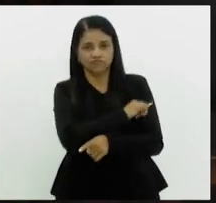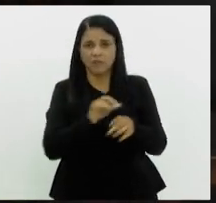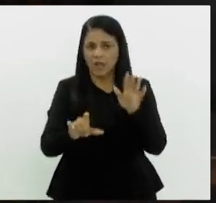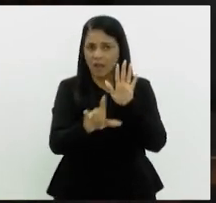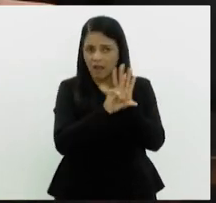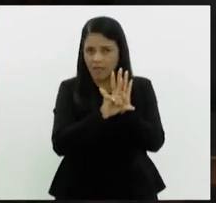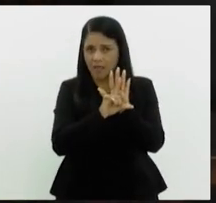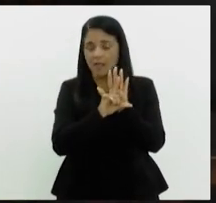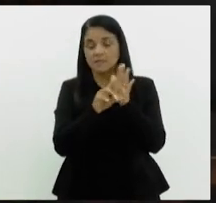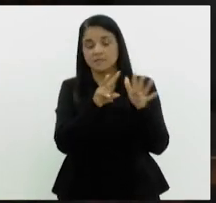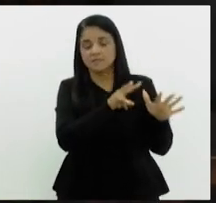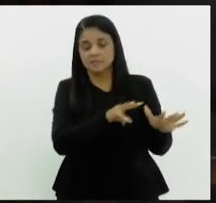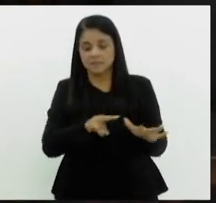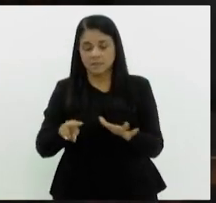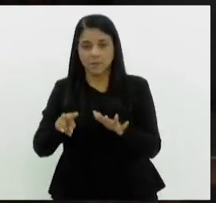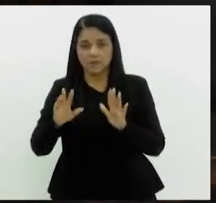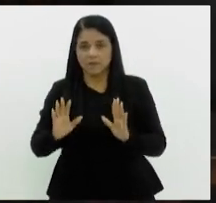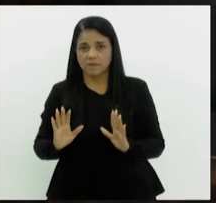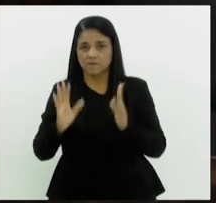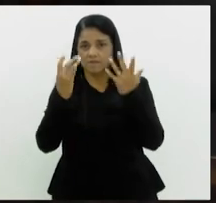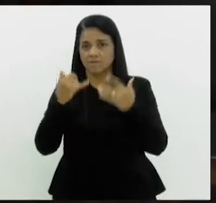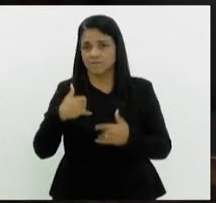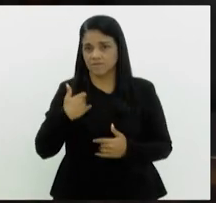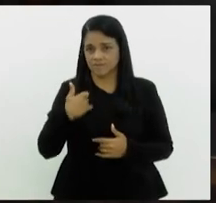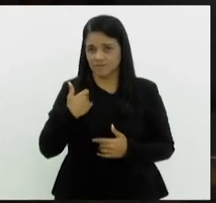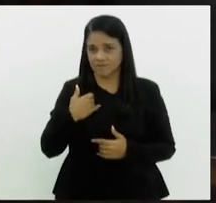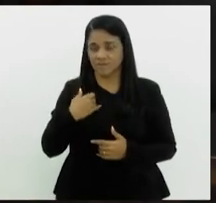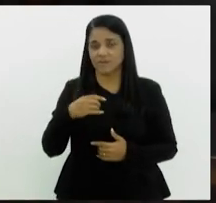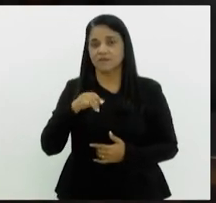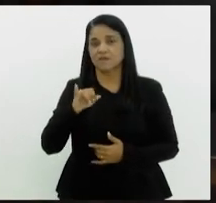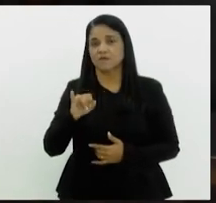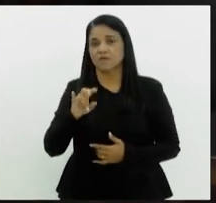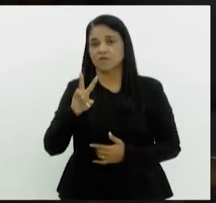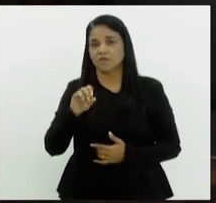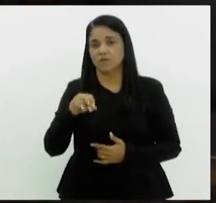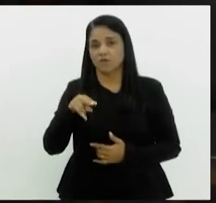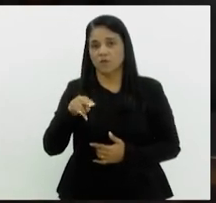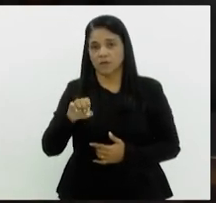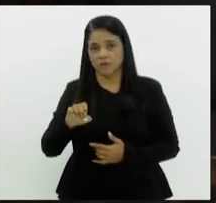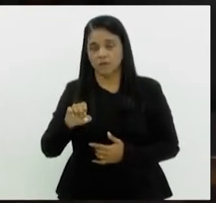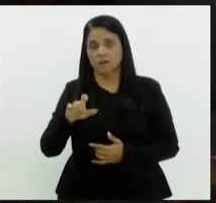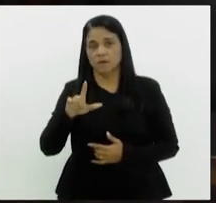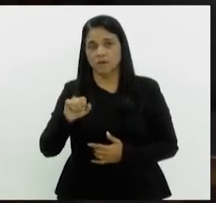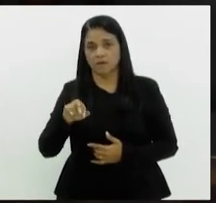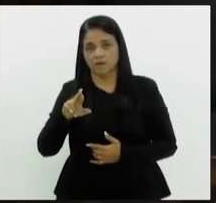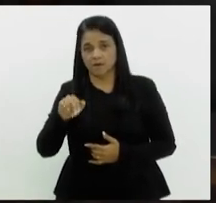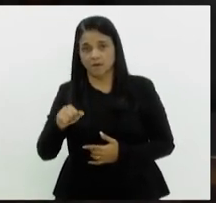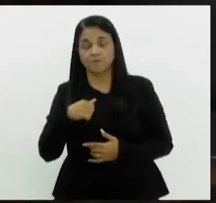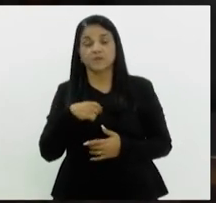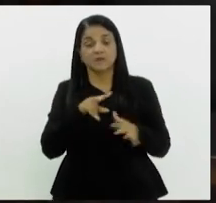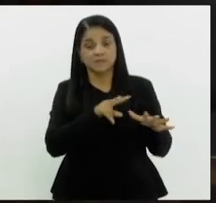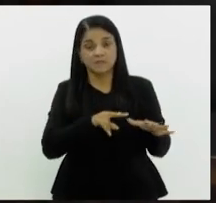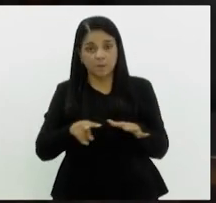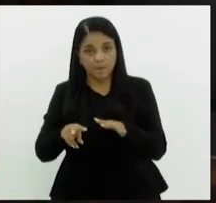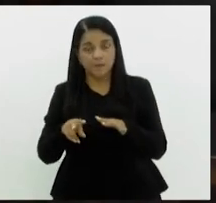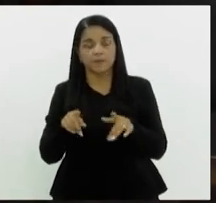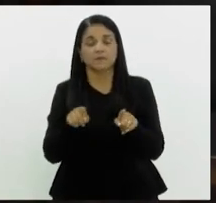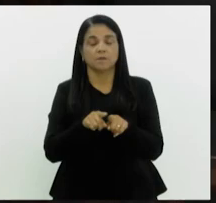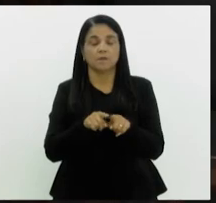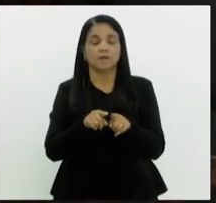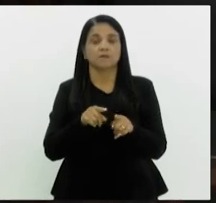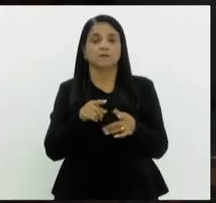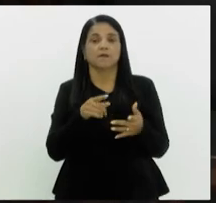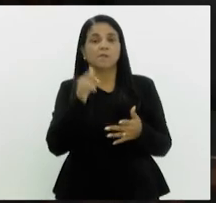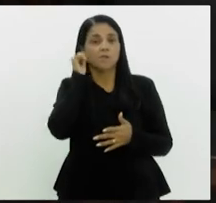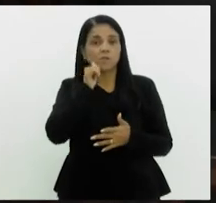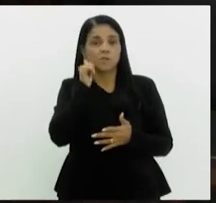reconhece, na semana do aniversário de Dona Ivone Lara, a Semana da Mulher Sambista. Então, fico muito feliz com a sua